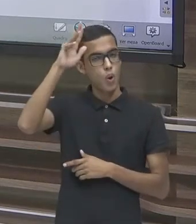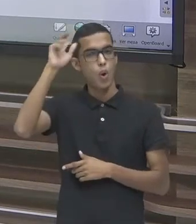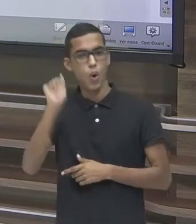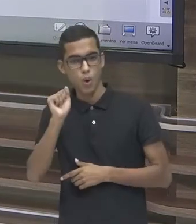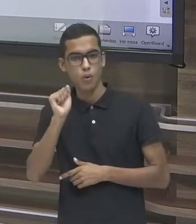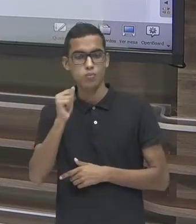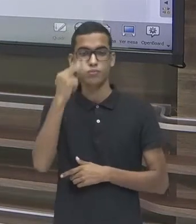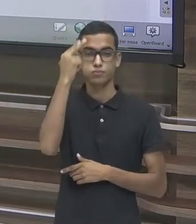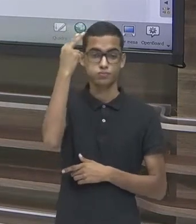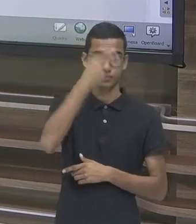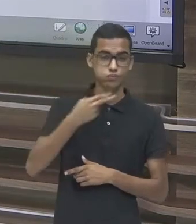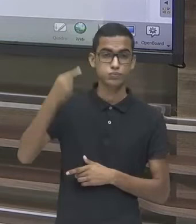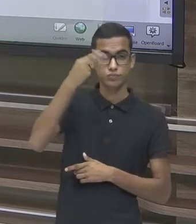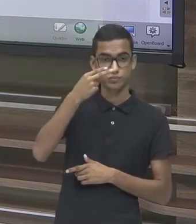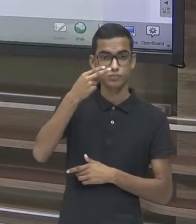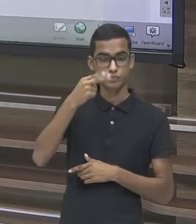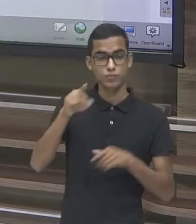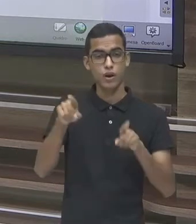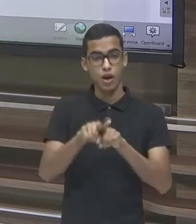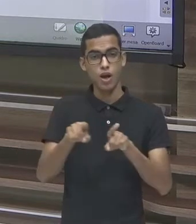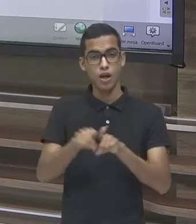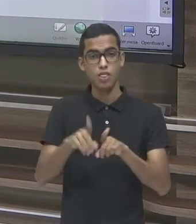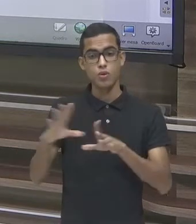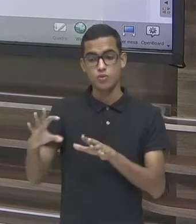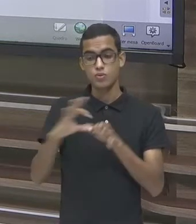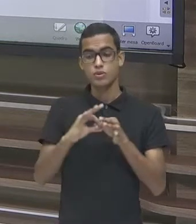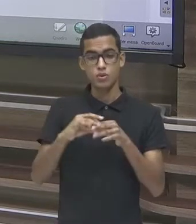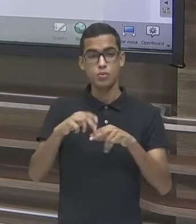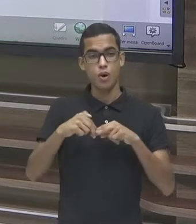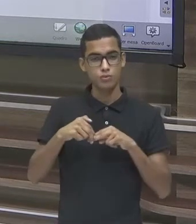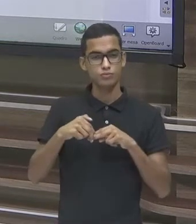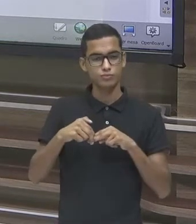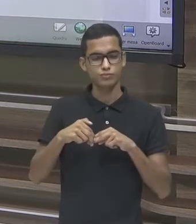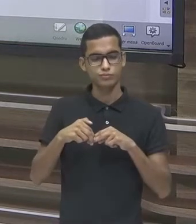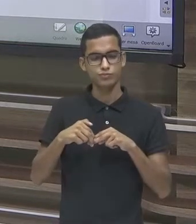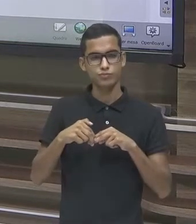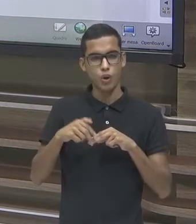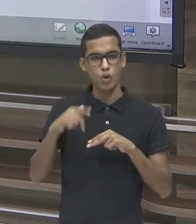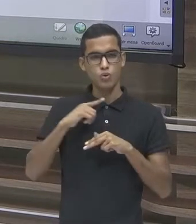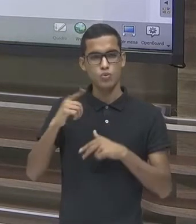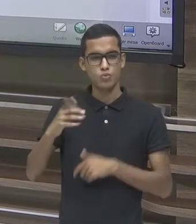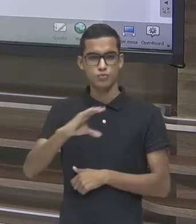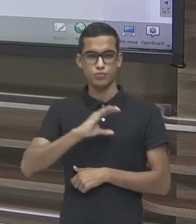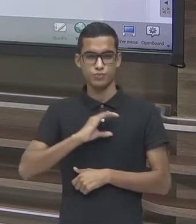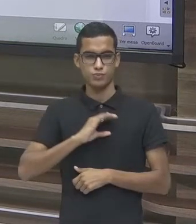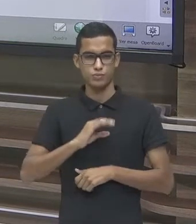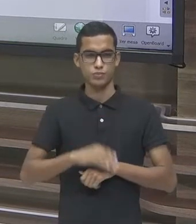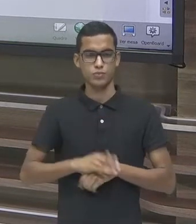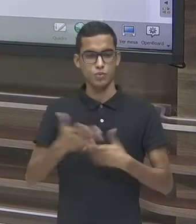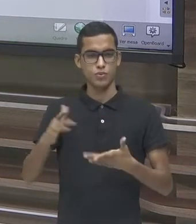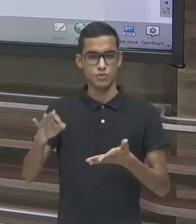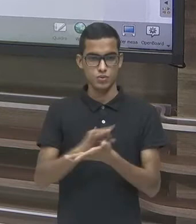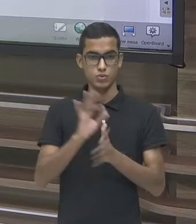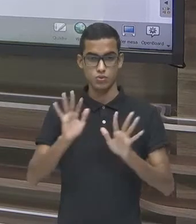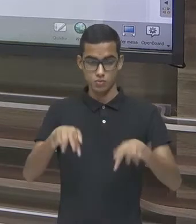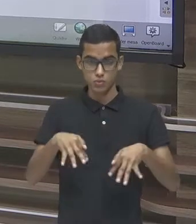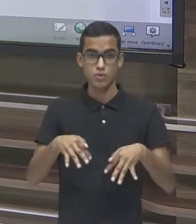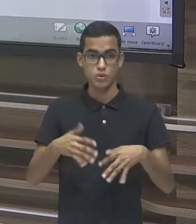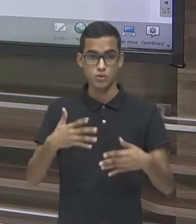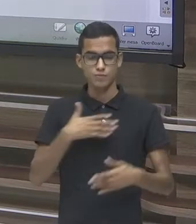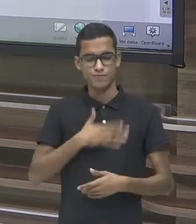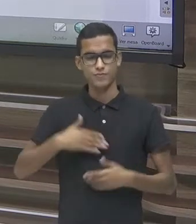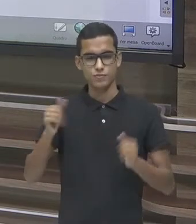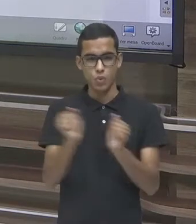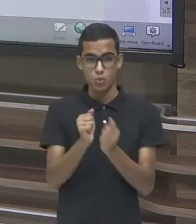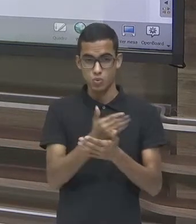por território ao Canadá. Então aqui nós encerramos a correção de geografia, foi um prazer estar aqui com